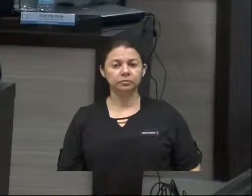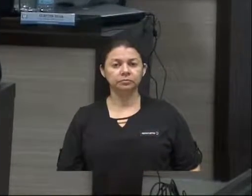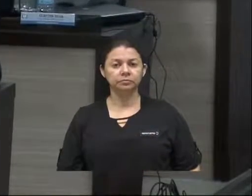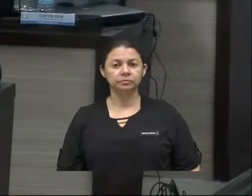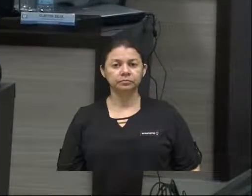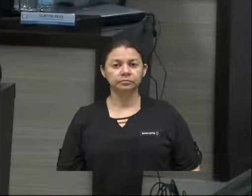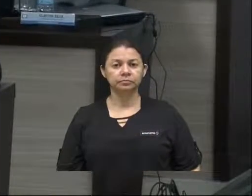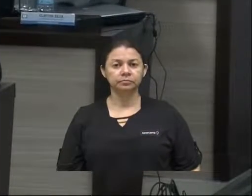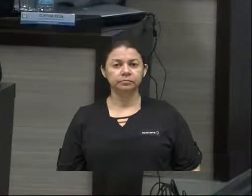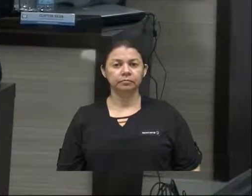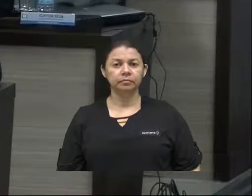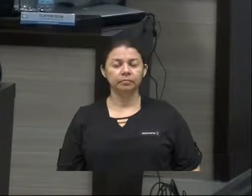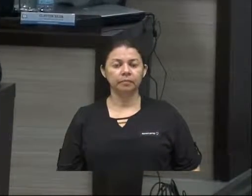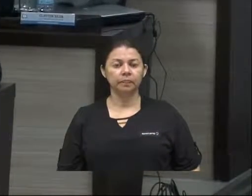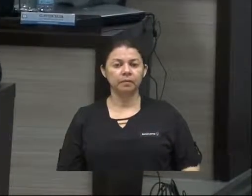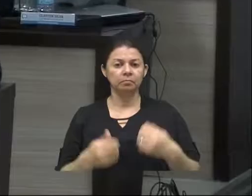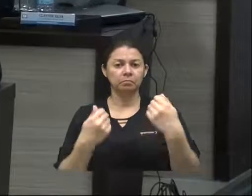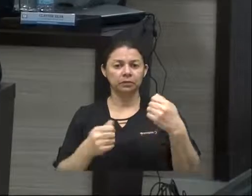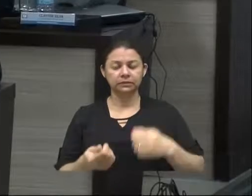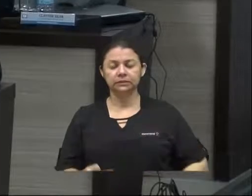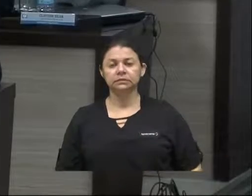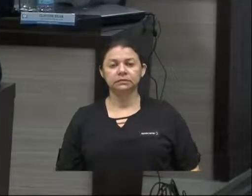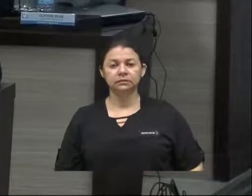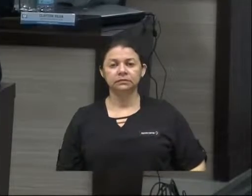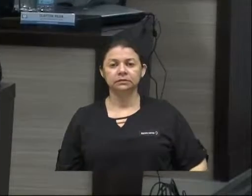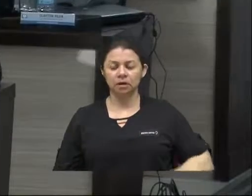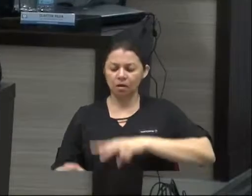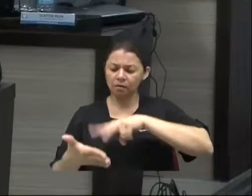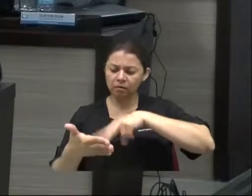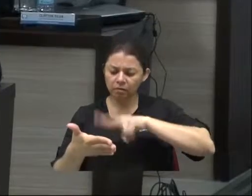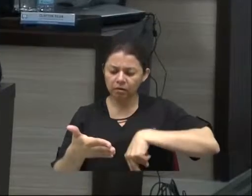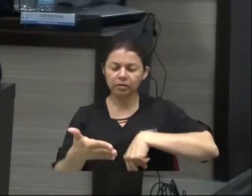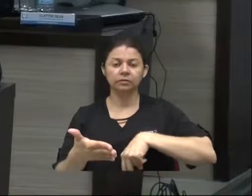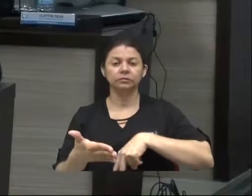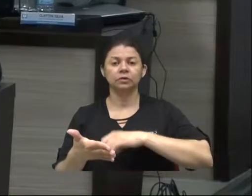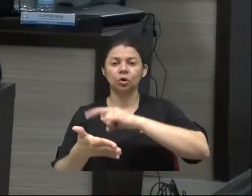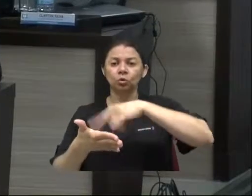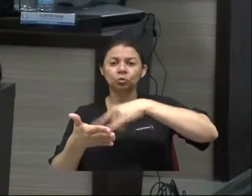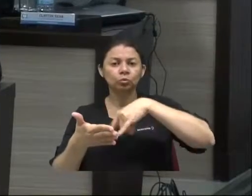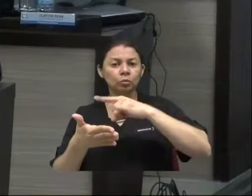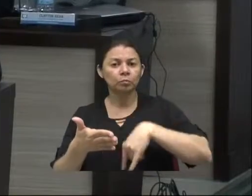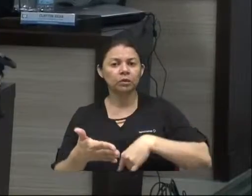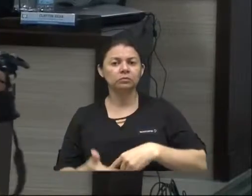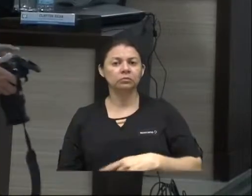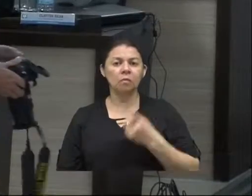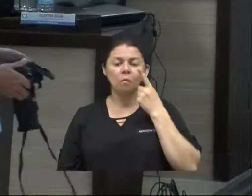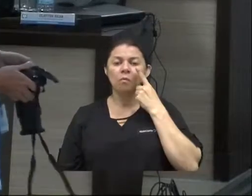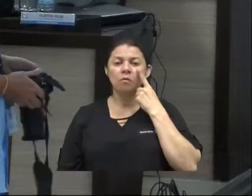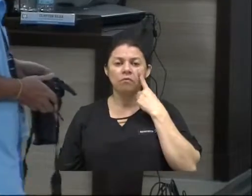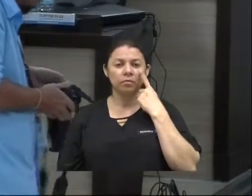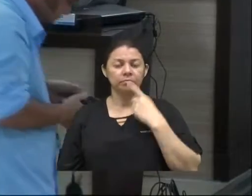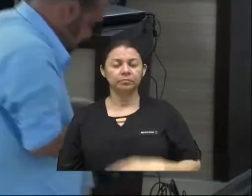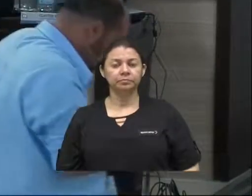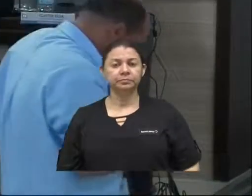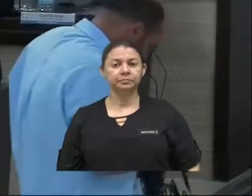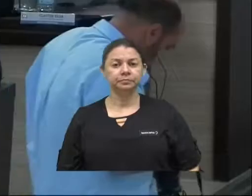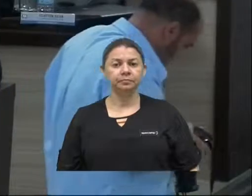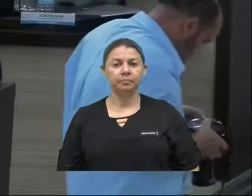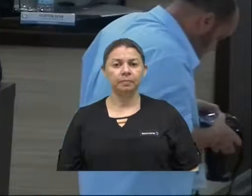os documentos e verificar. Fazer essa denúncia ou essa coisa na véspera da eleição